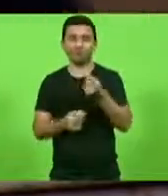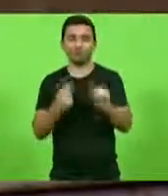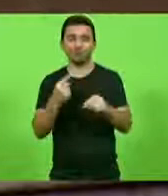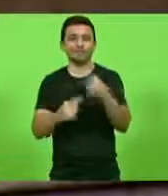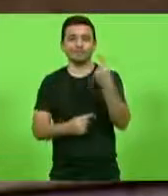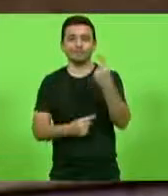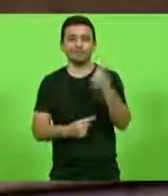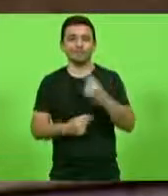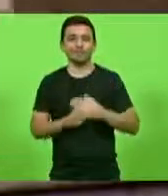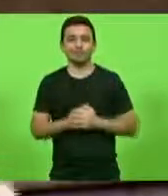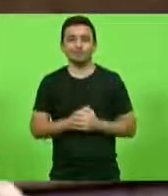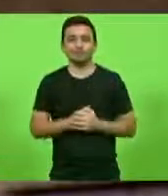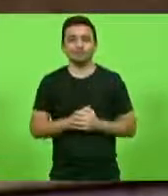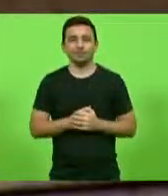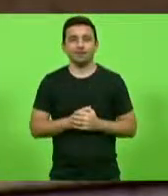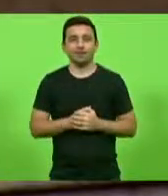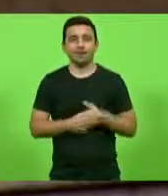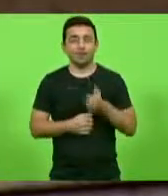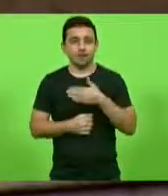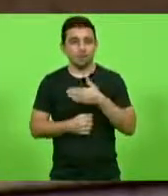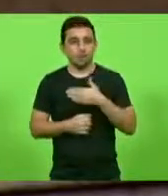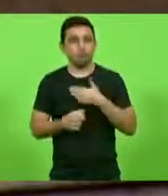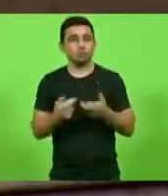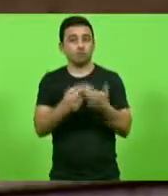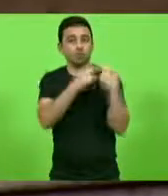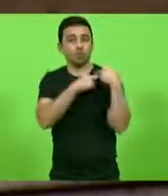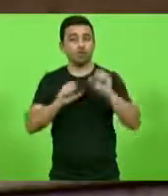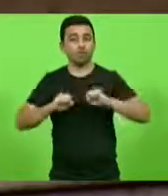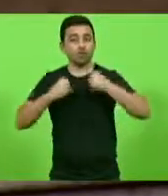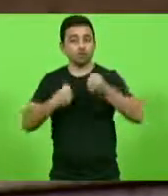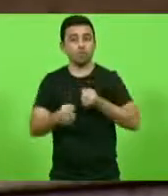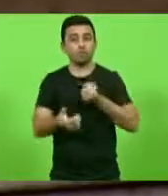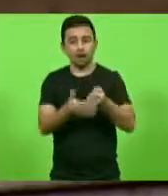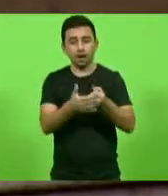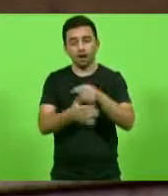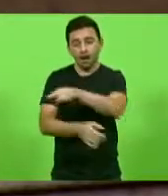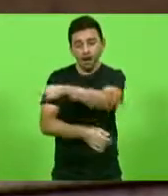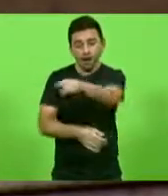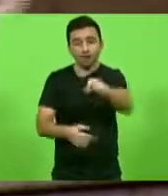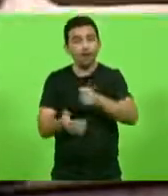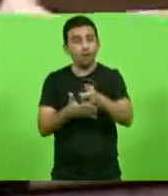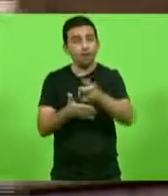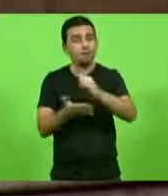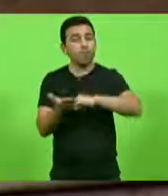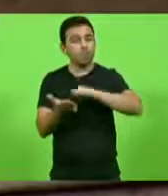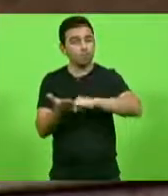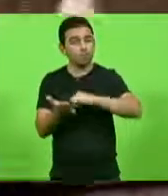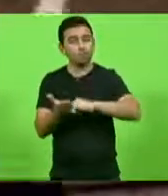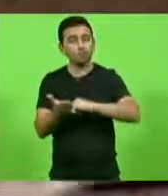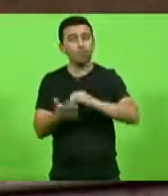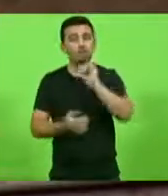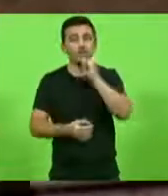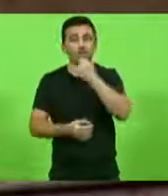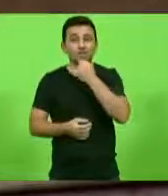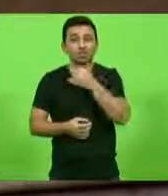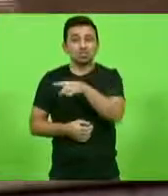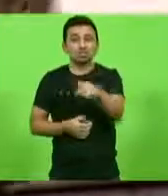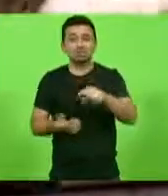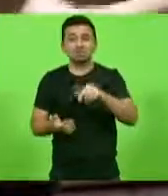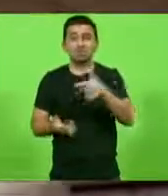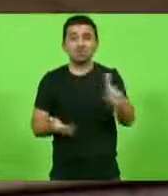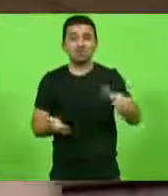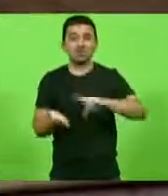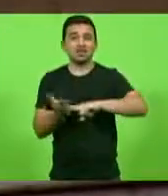fazendo aqui. E a minha função aqui é defender o pagador de impostos. Esse pagador de impostos que, infelizmente, não tem sindicato, ele não faz parte